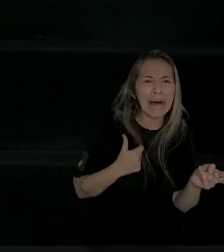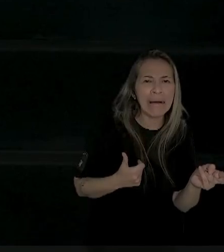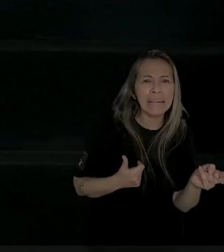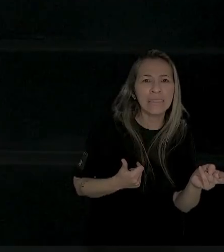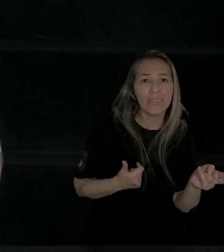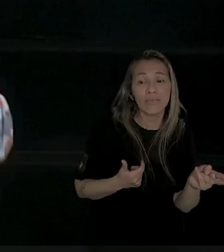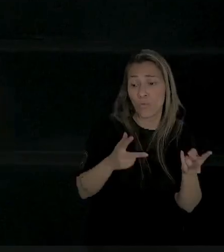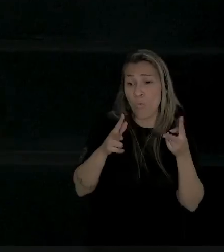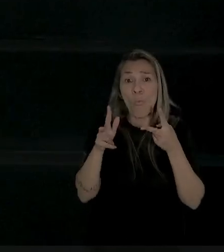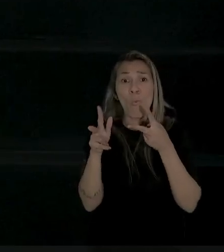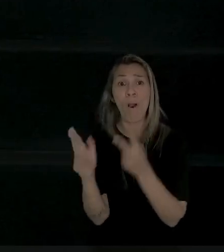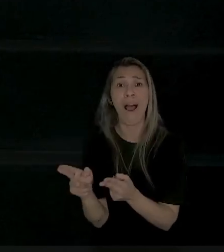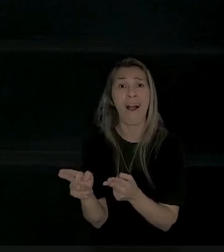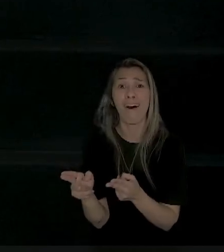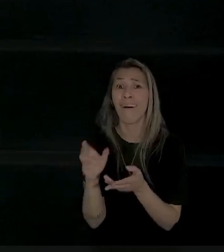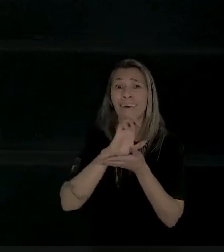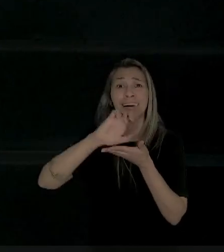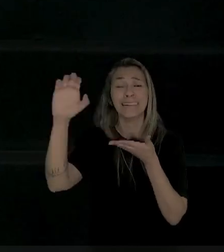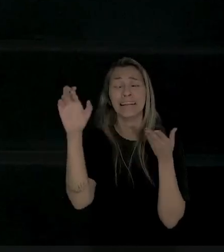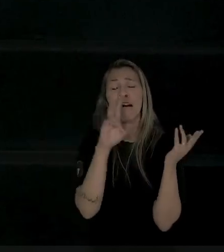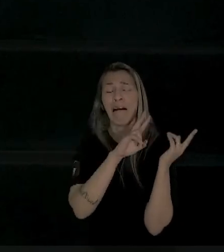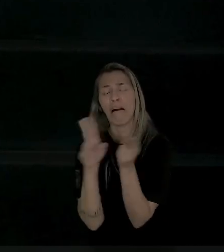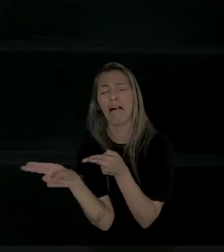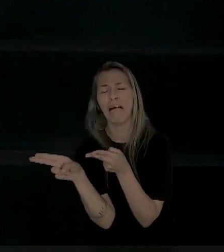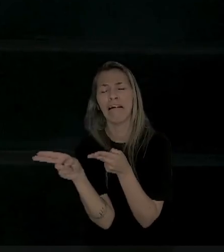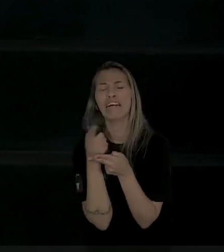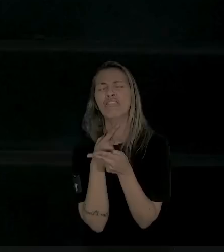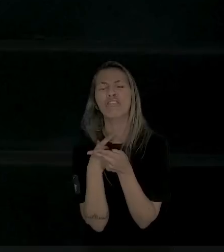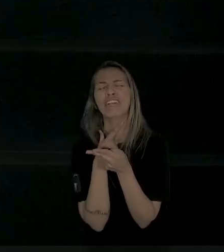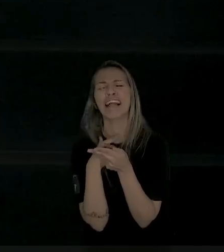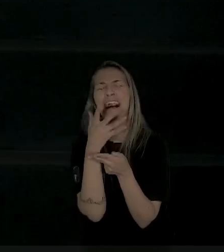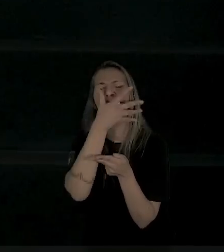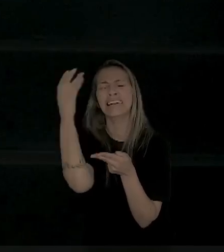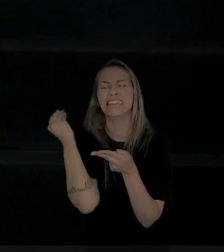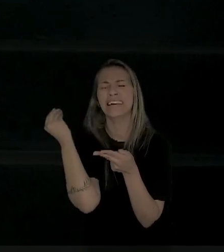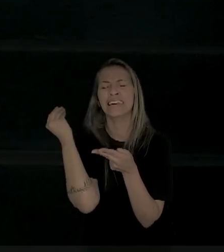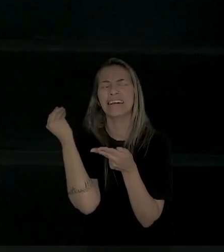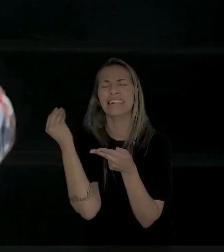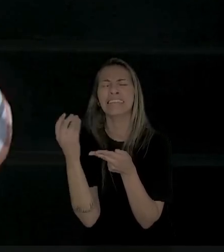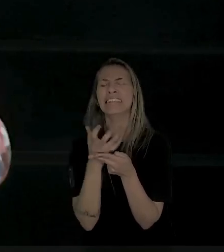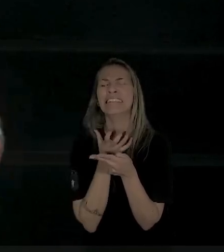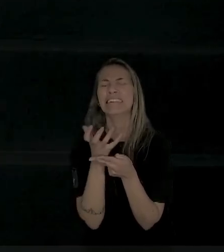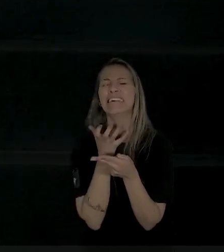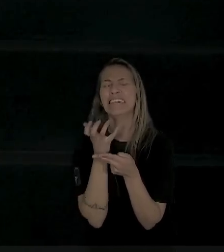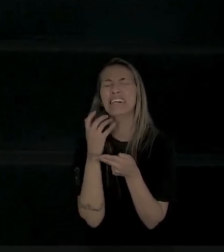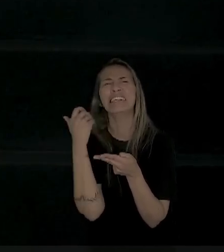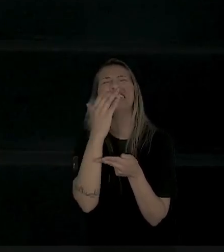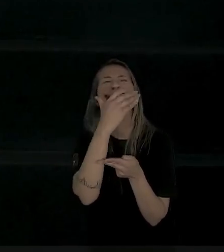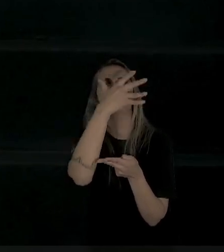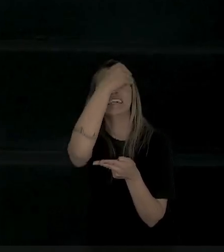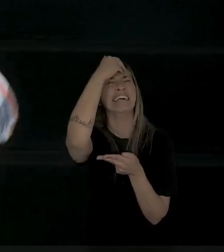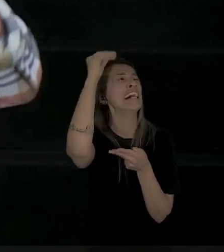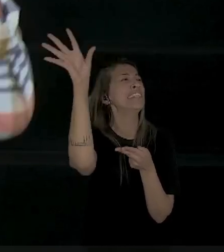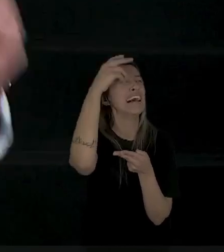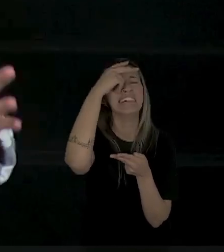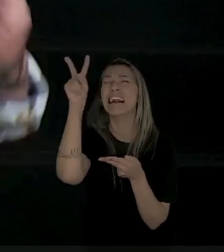logo. Porque você quer que acabe logo. Então eu vou dormir. E quando não dá para dormir, naturalmente eu tomo alguma coisa. Mas me deixa dormir. Me deixa